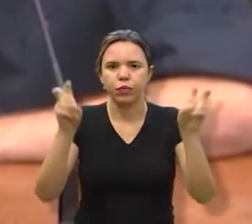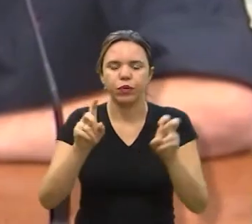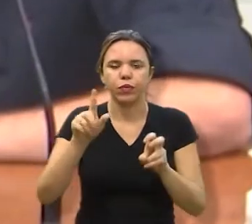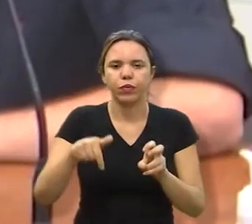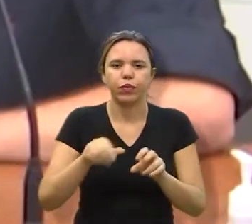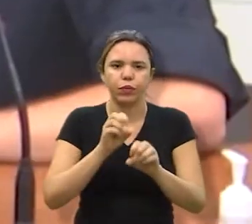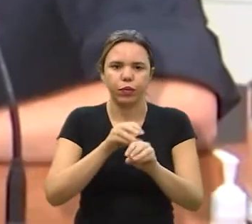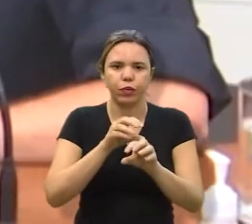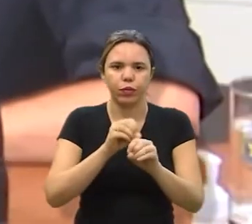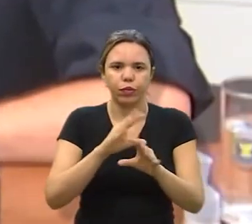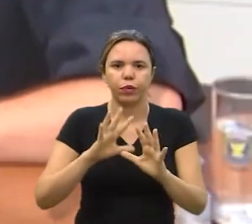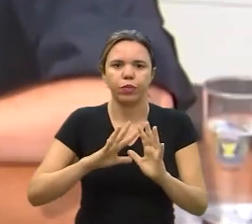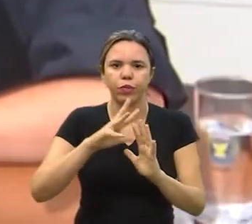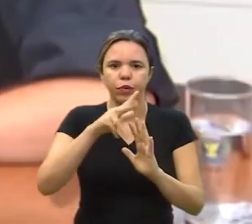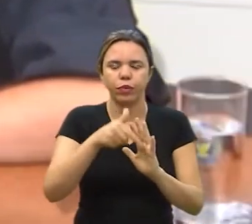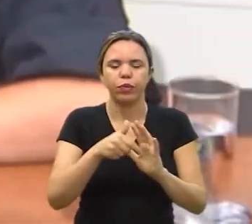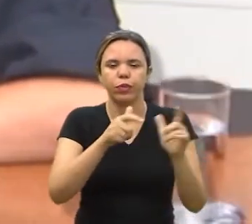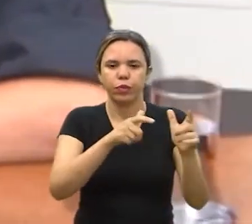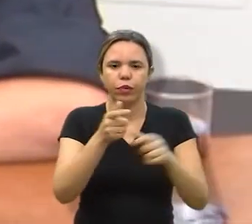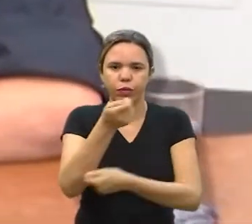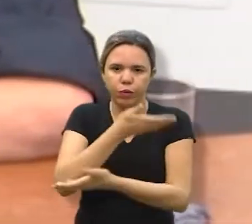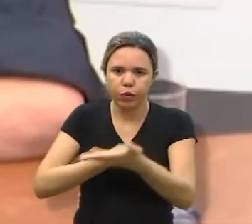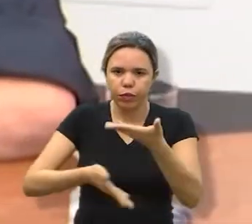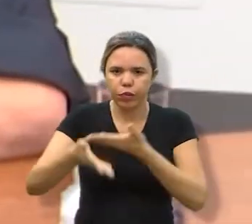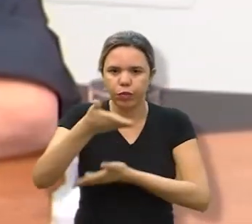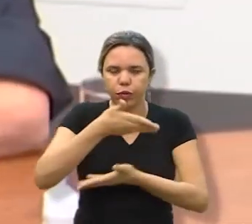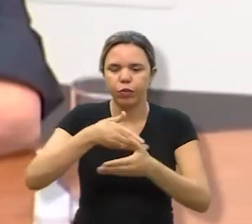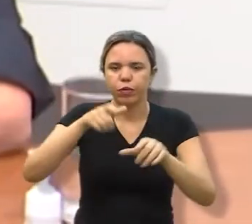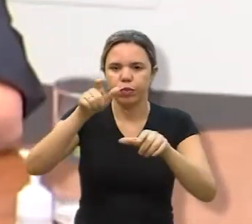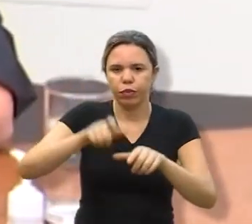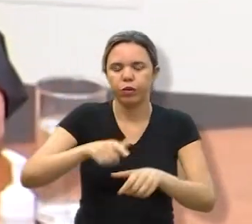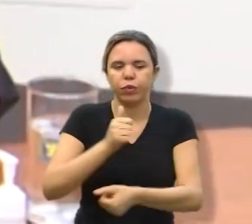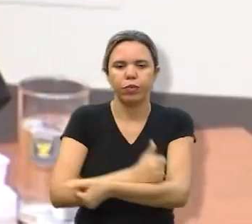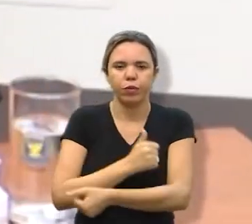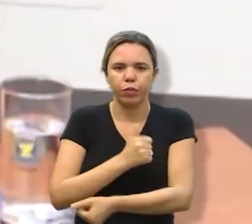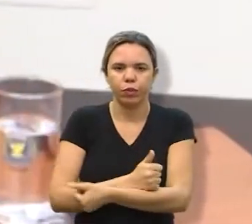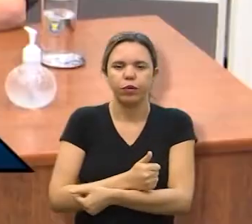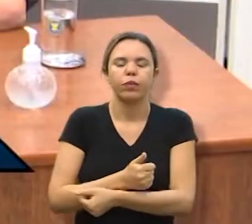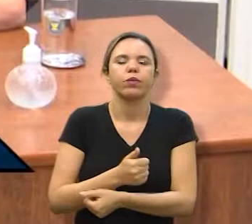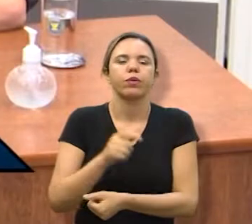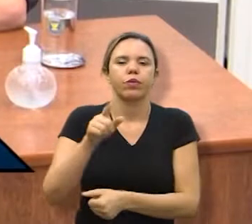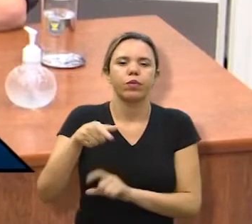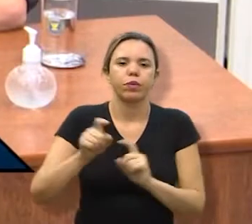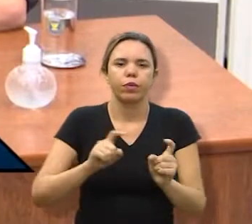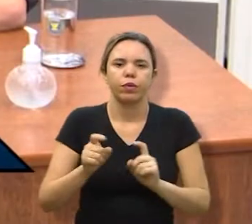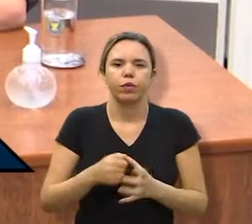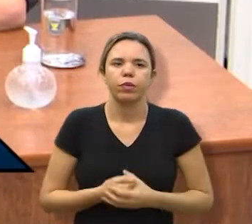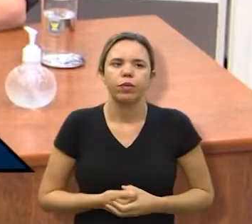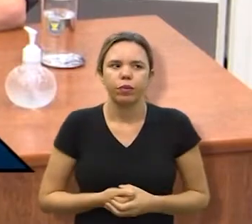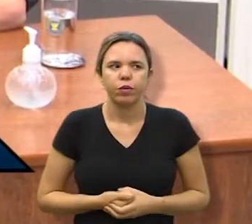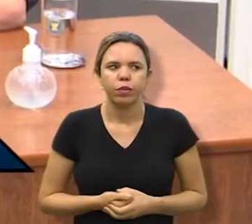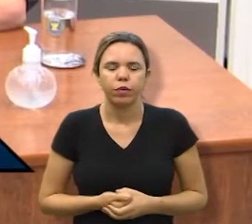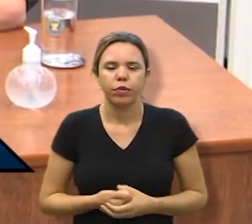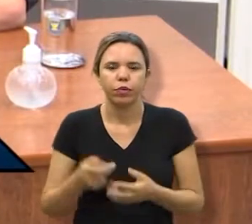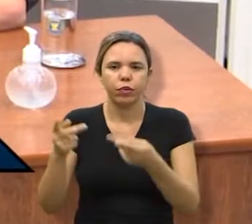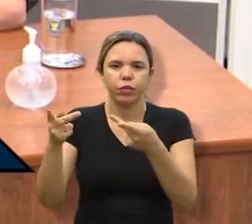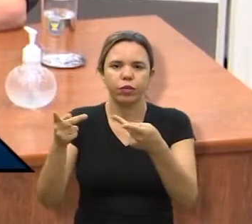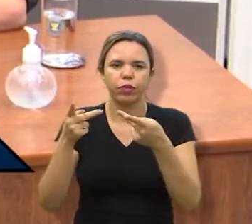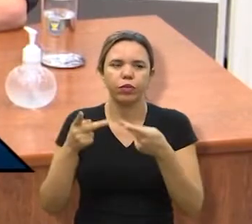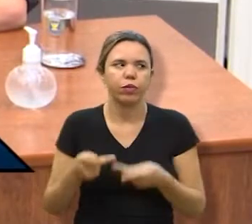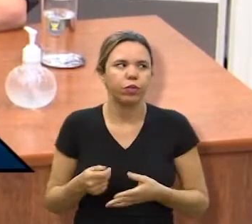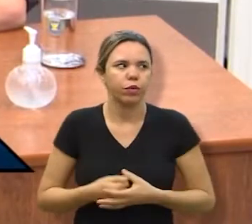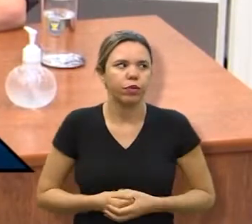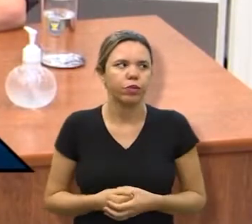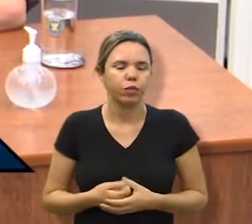tema abordado foi a educação ambiental na ressocialização dos dependentes químicos. Para essa reunião, eu